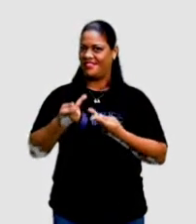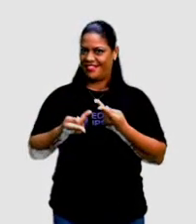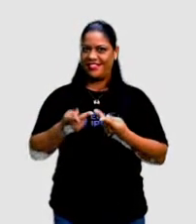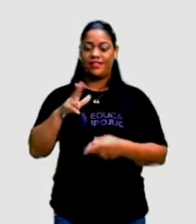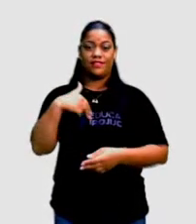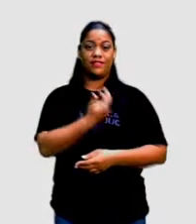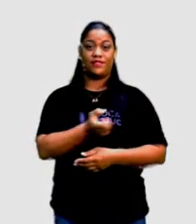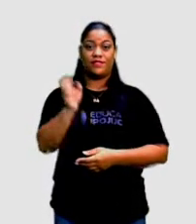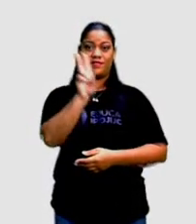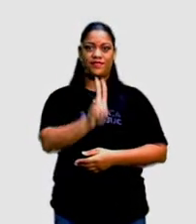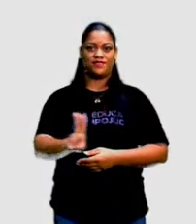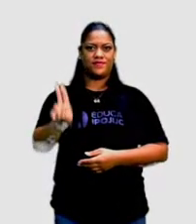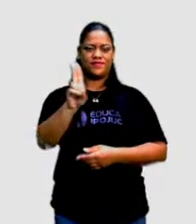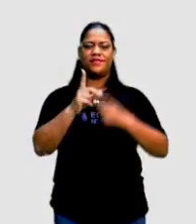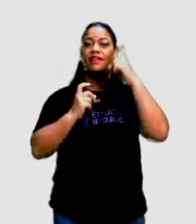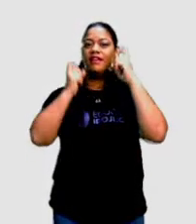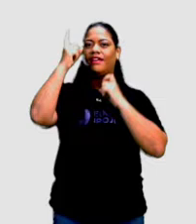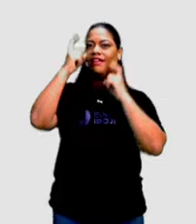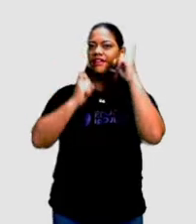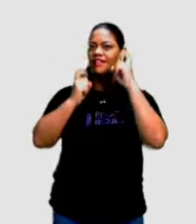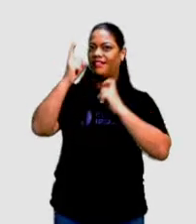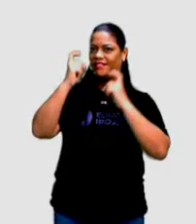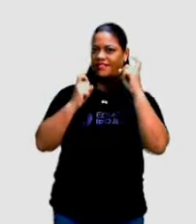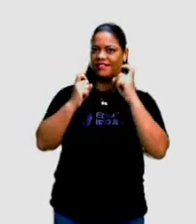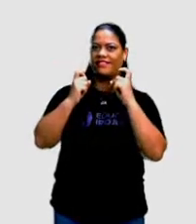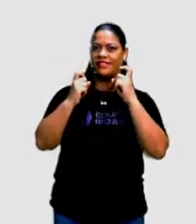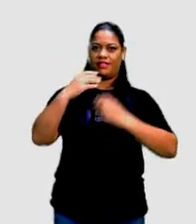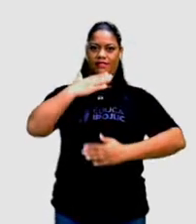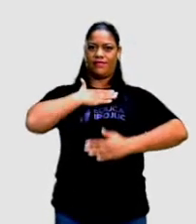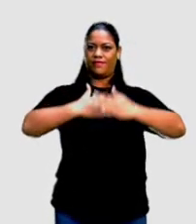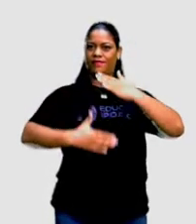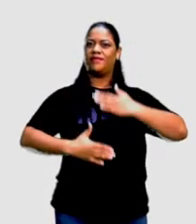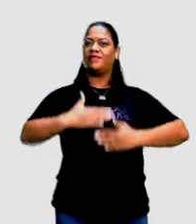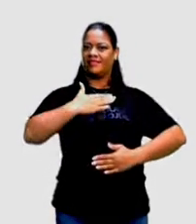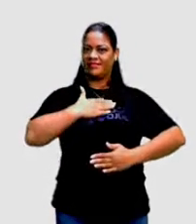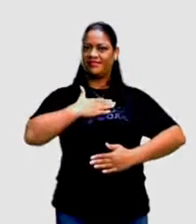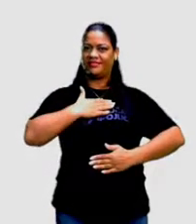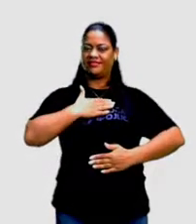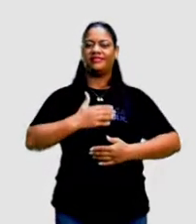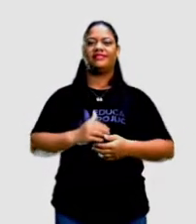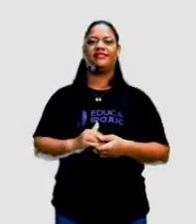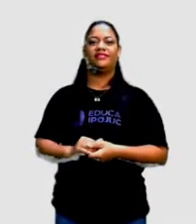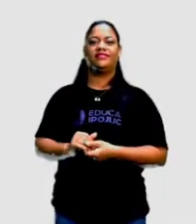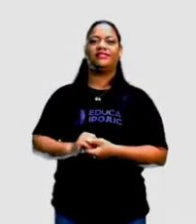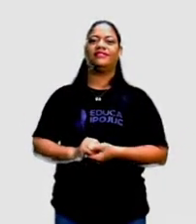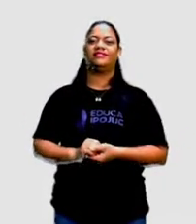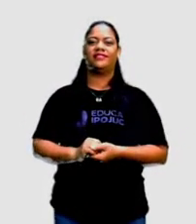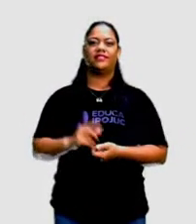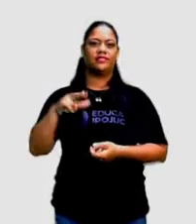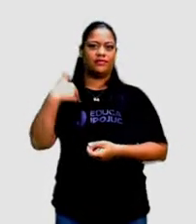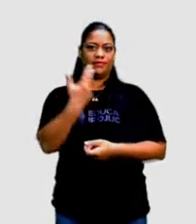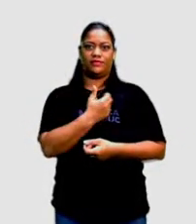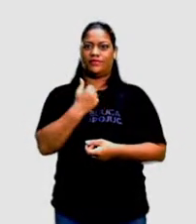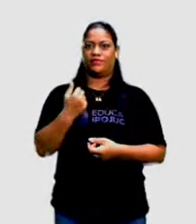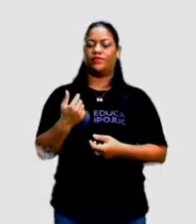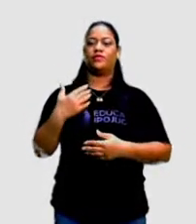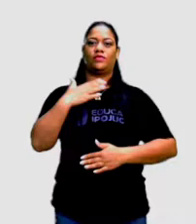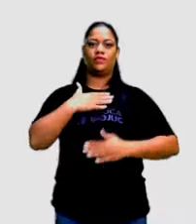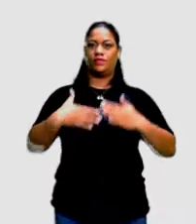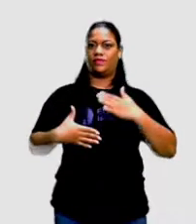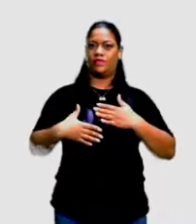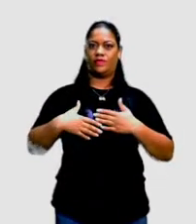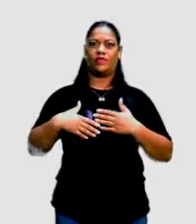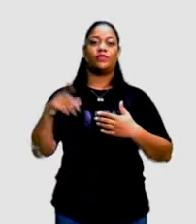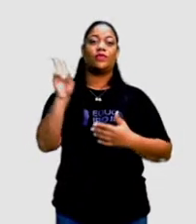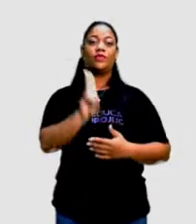a gente usa gestos, expressões faciais, a expressão corporal, não é? A gente gesticula, a gente